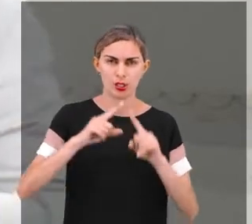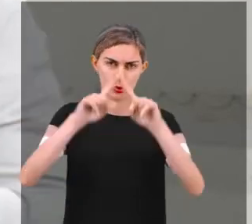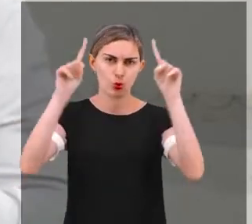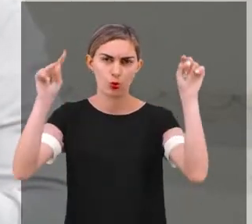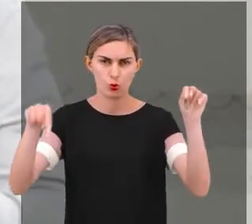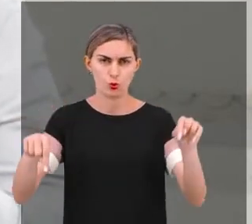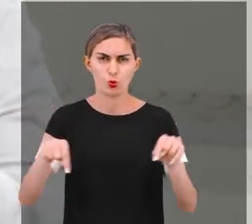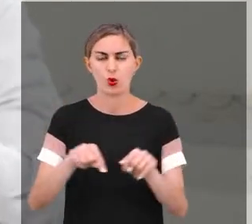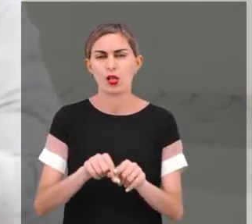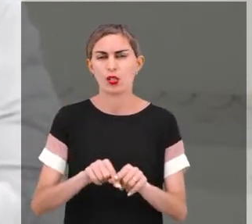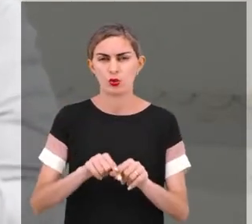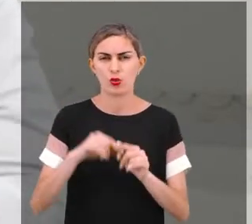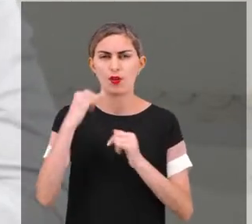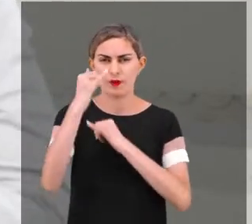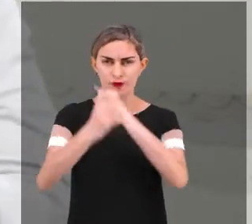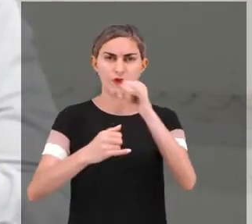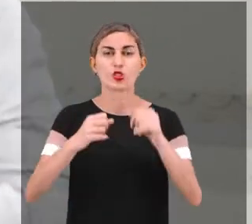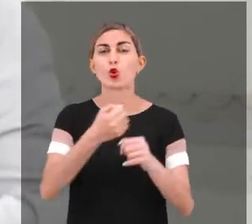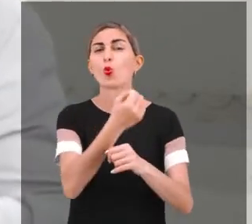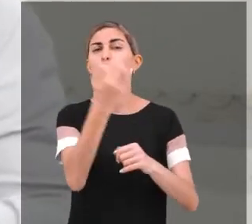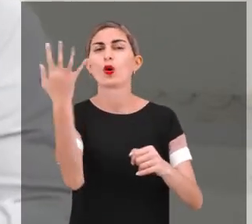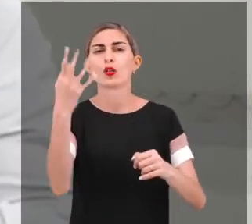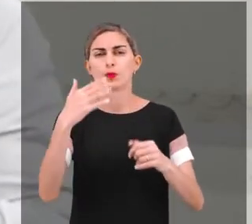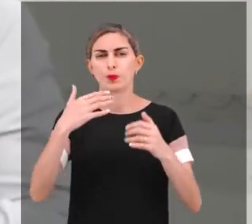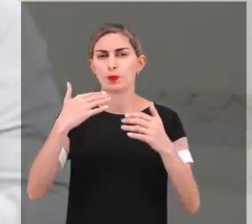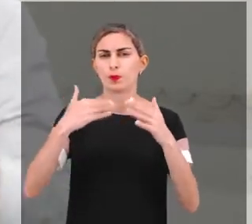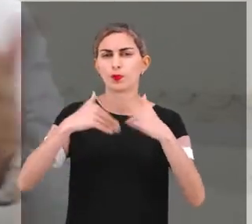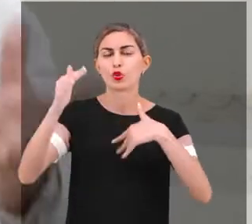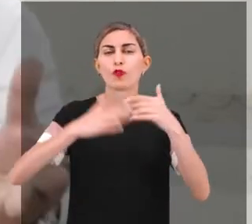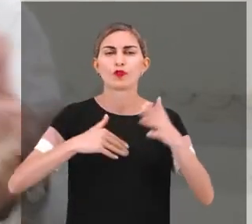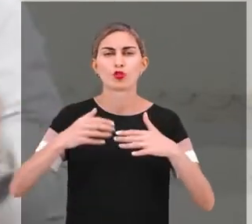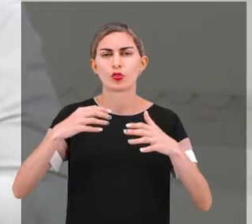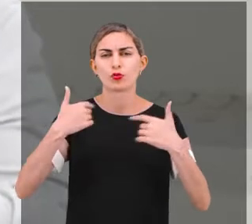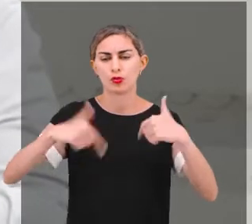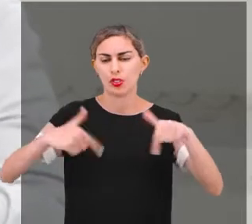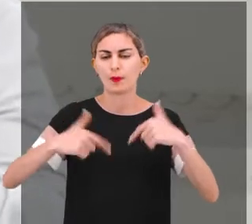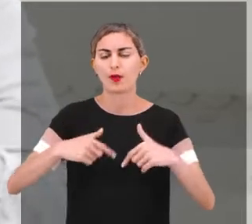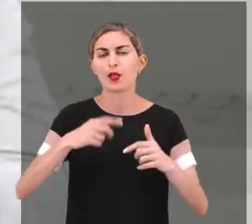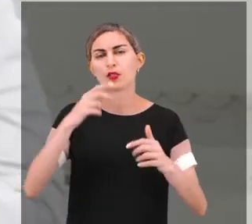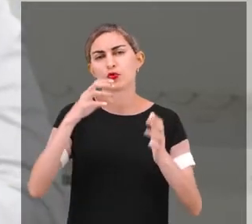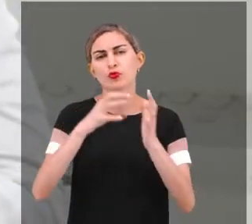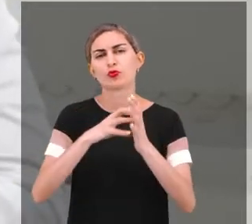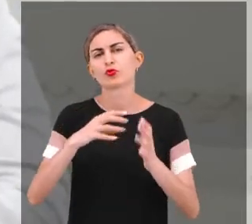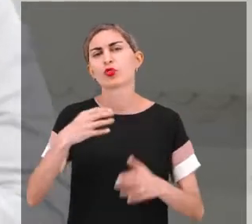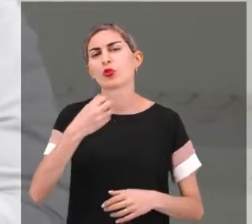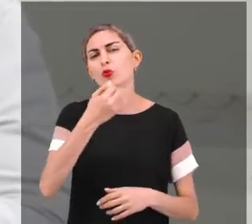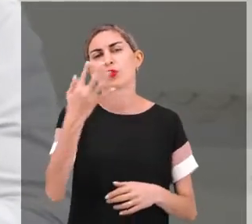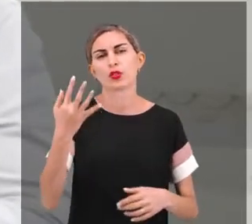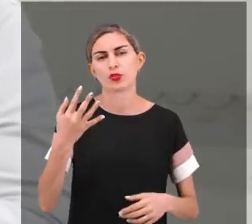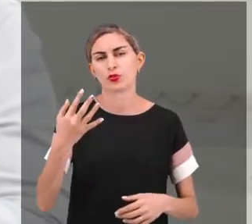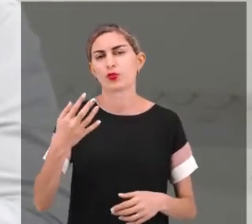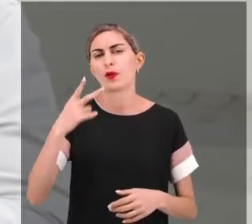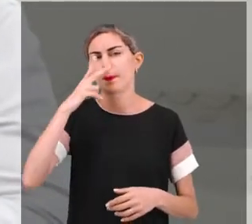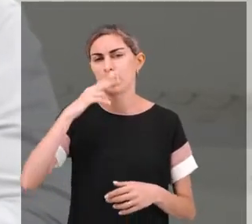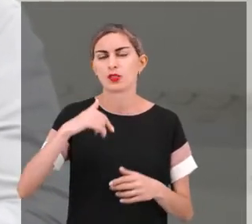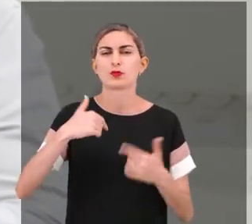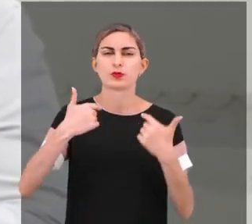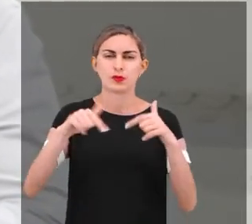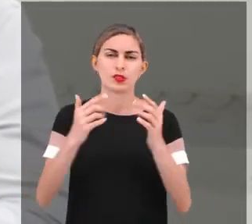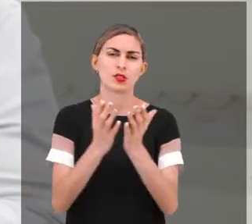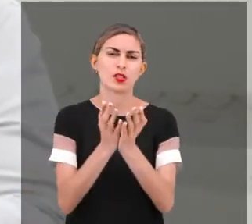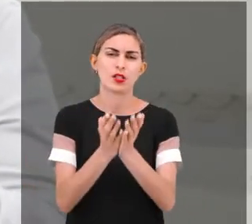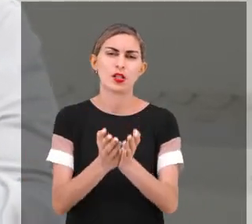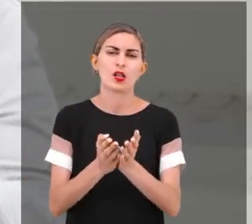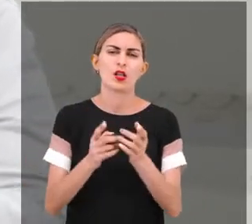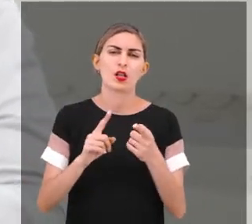existe o quadro, né, onde indica a quantidade de profissionais que tem que ter, e tem os mesmos profissionais do SESMIT que tem que ter no trabalho